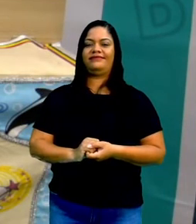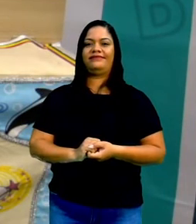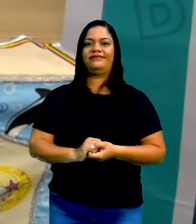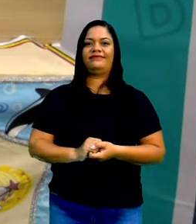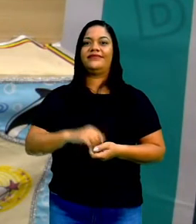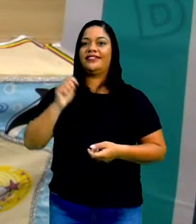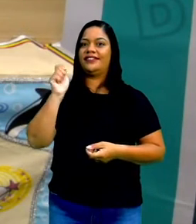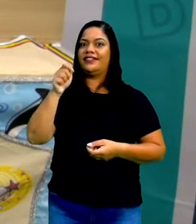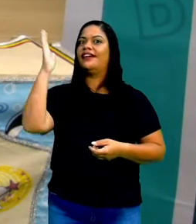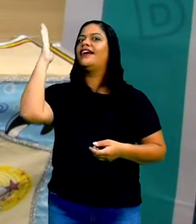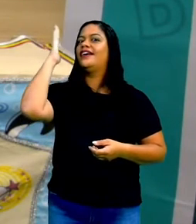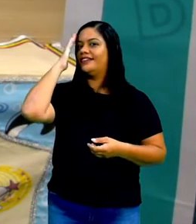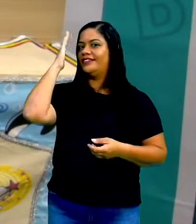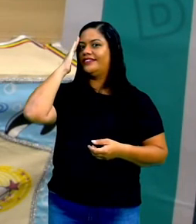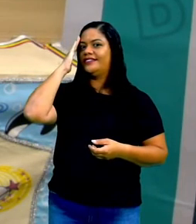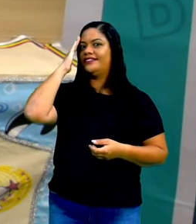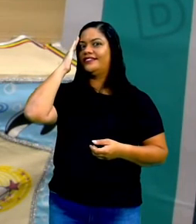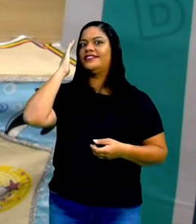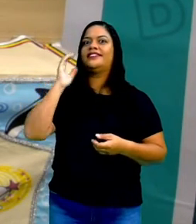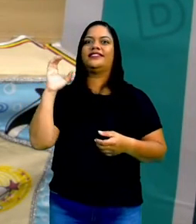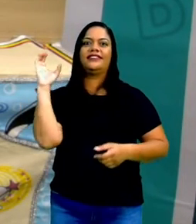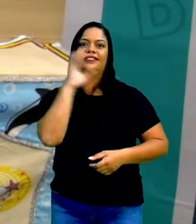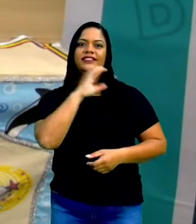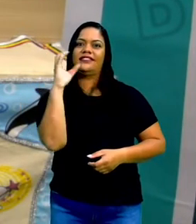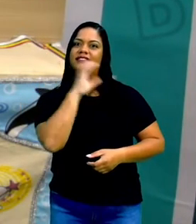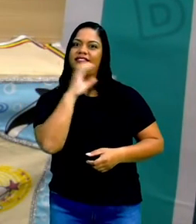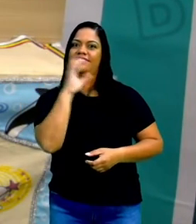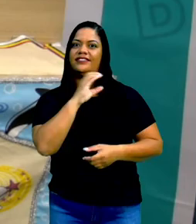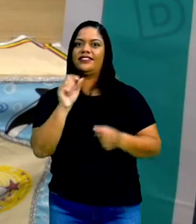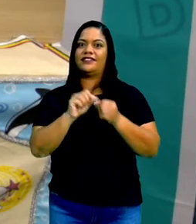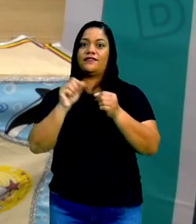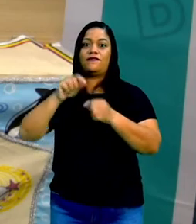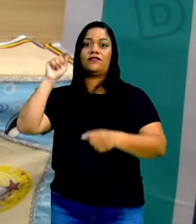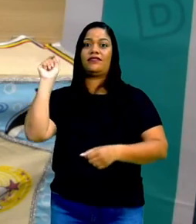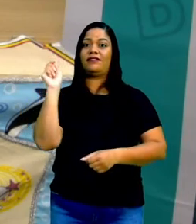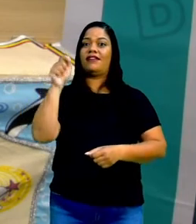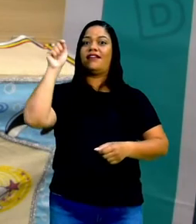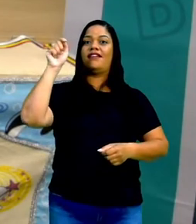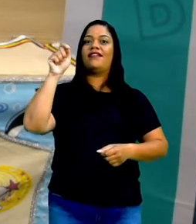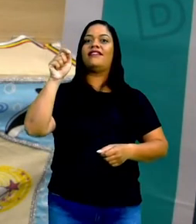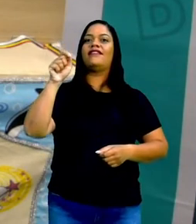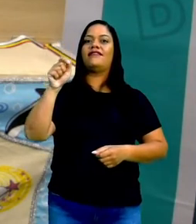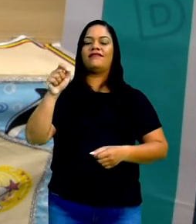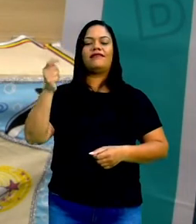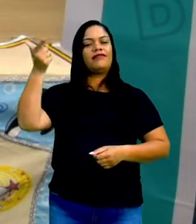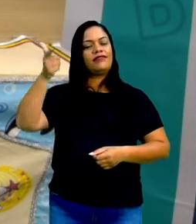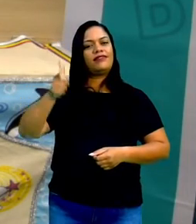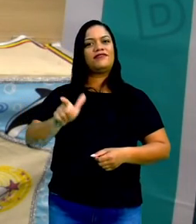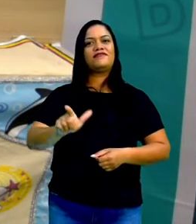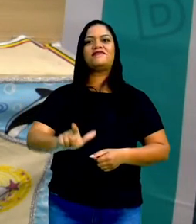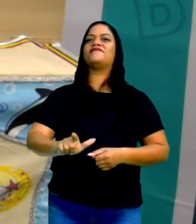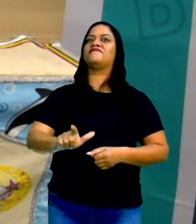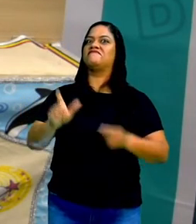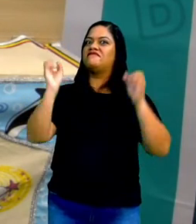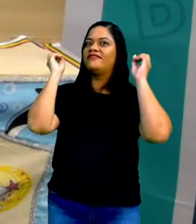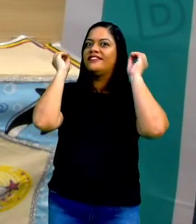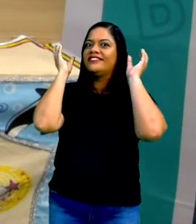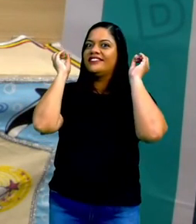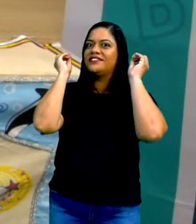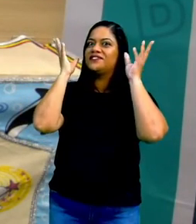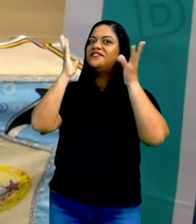madrinha entendeu o recado e agiu. Ela fez, ó... Plim! Novamente,